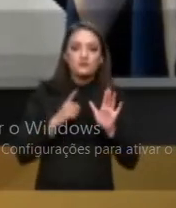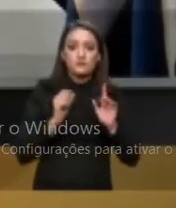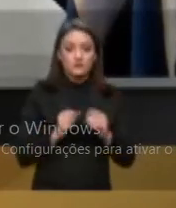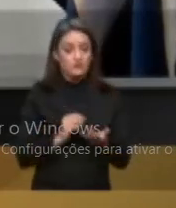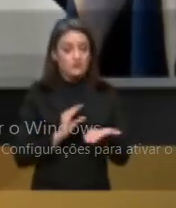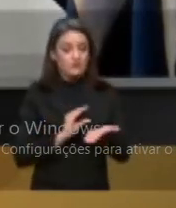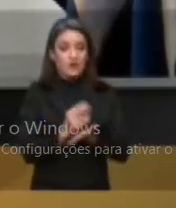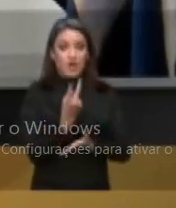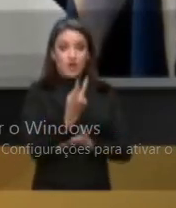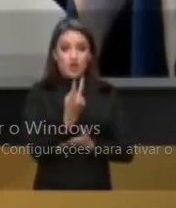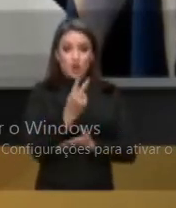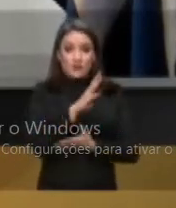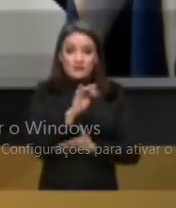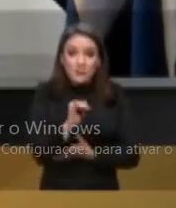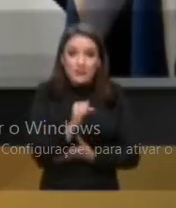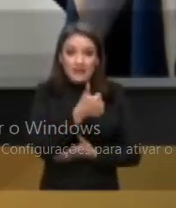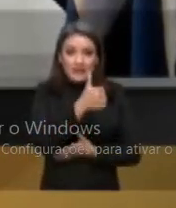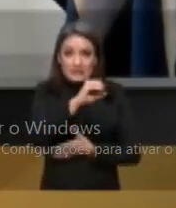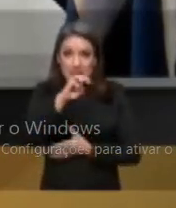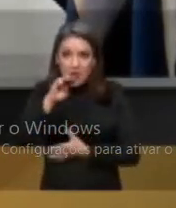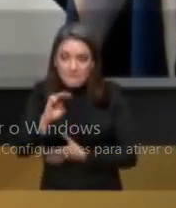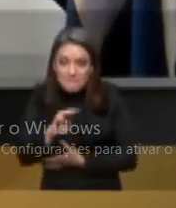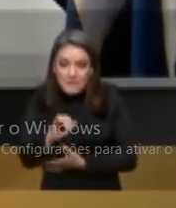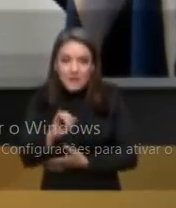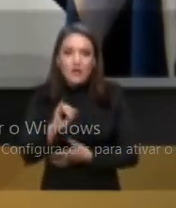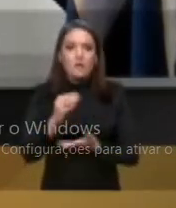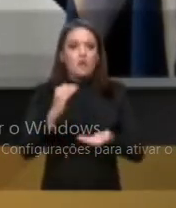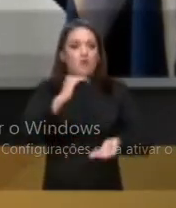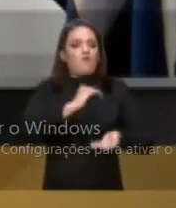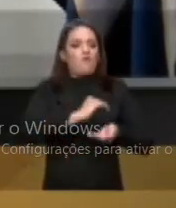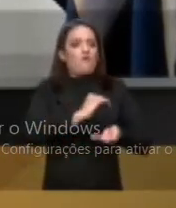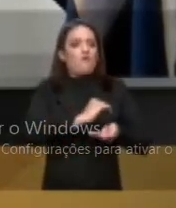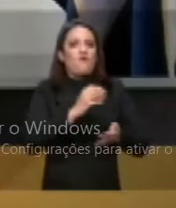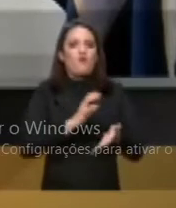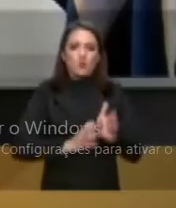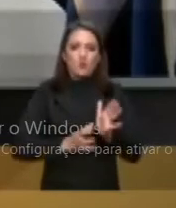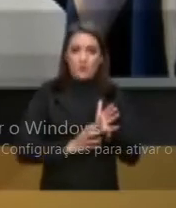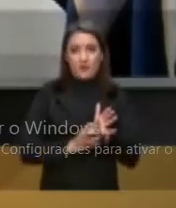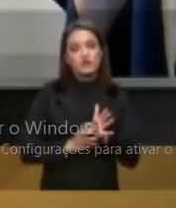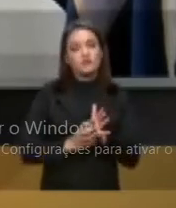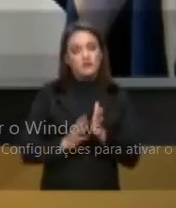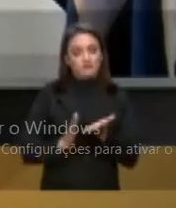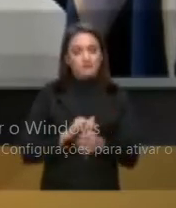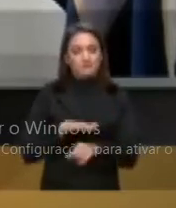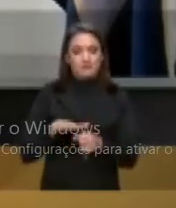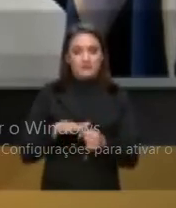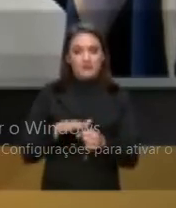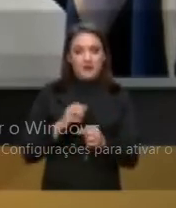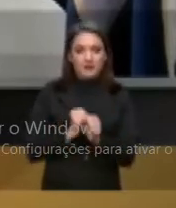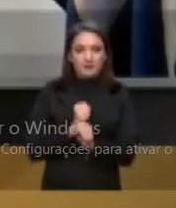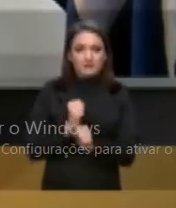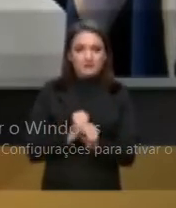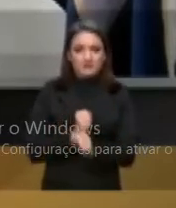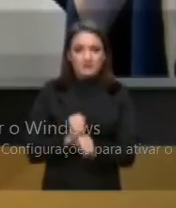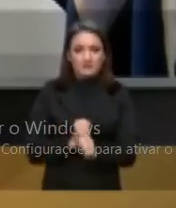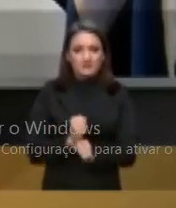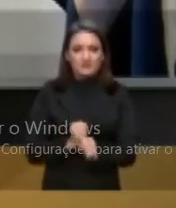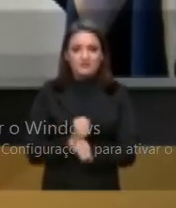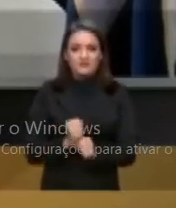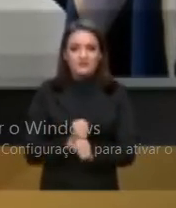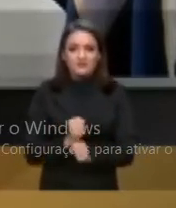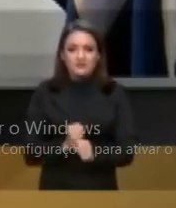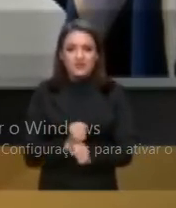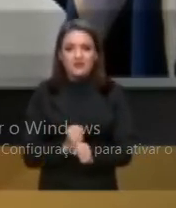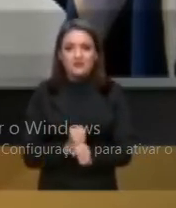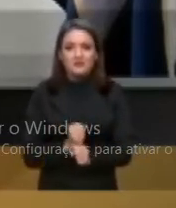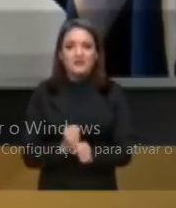a destinação de 2 bilhões e 100 milhões para o fundo partidário neste ano eleitoral. Todavia,